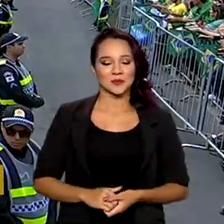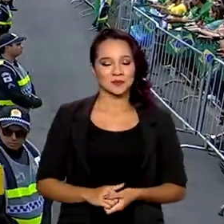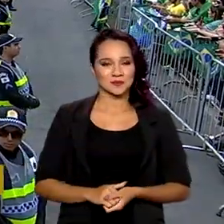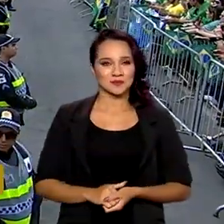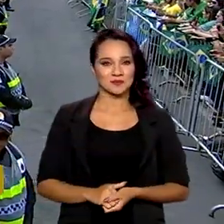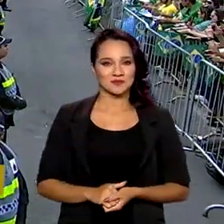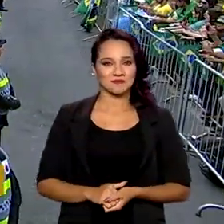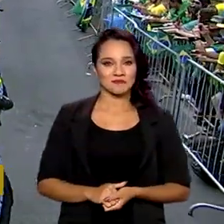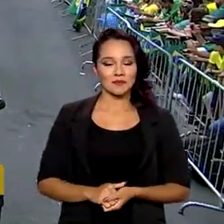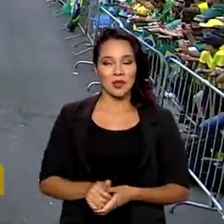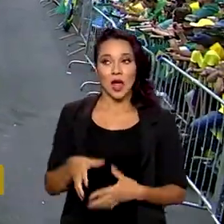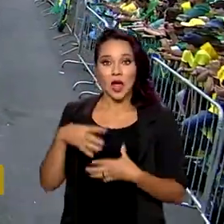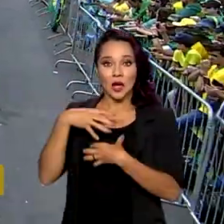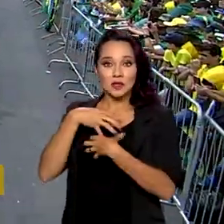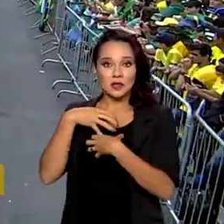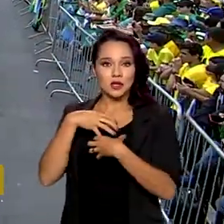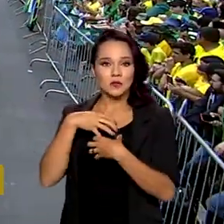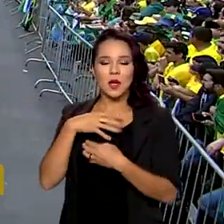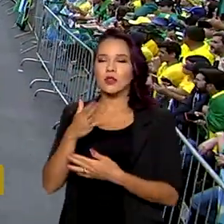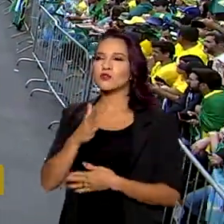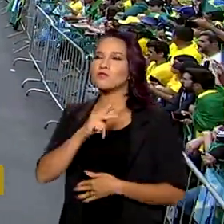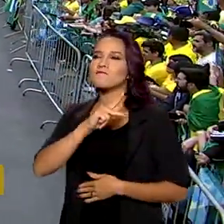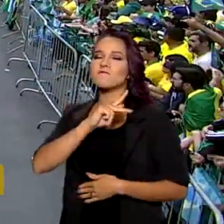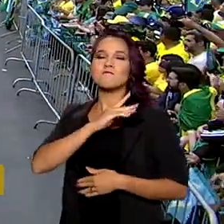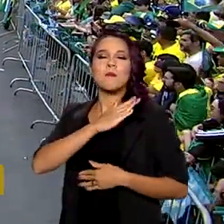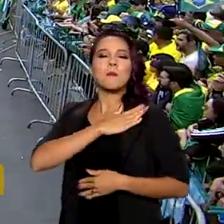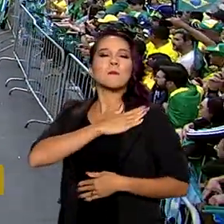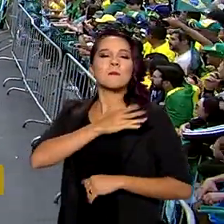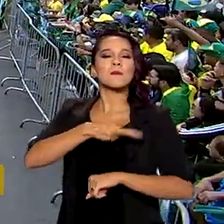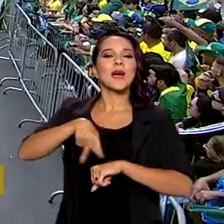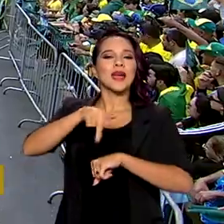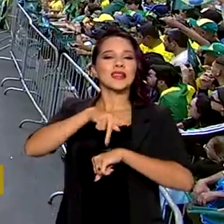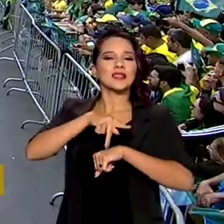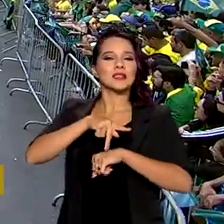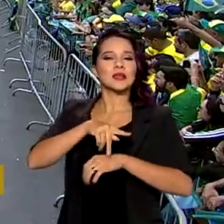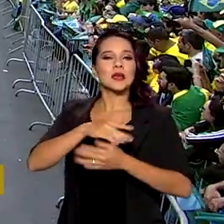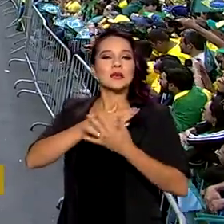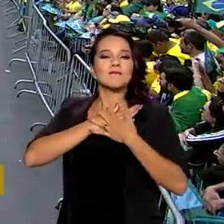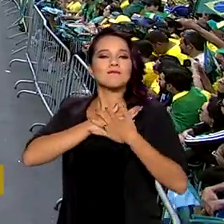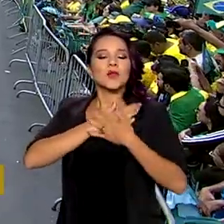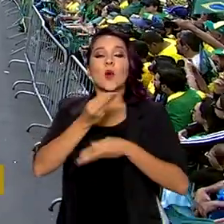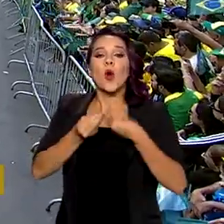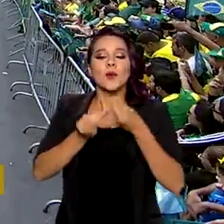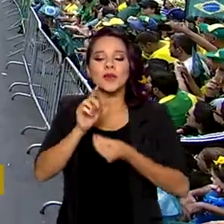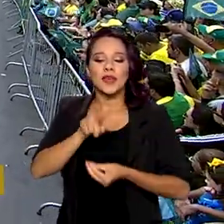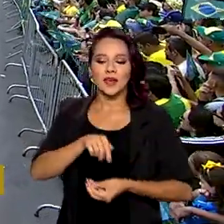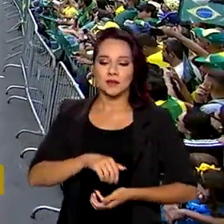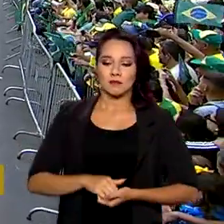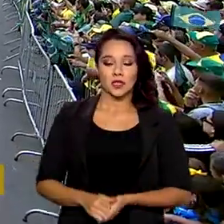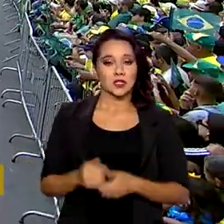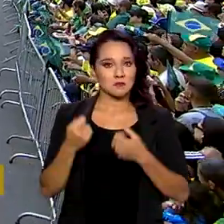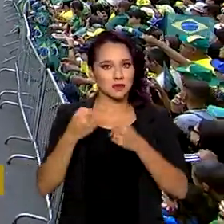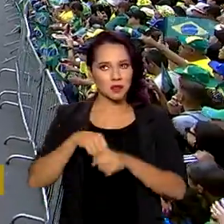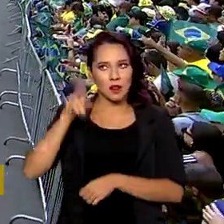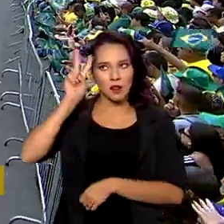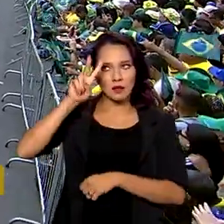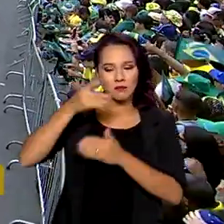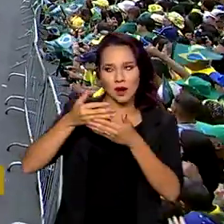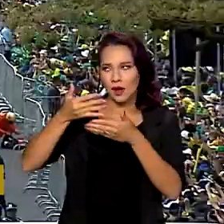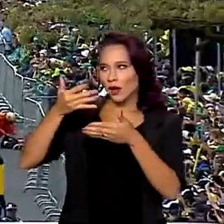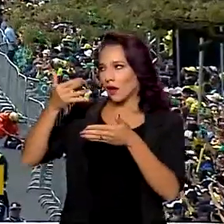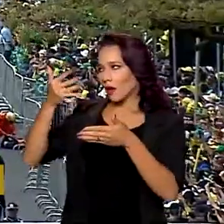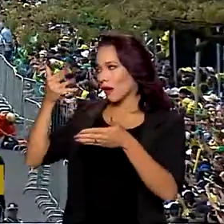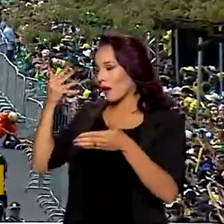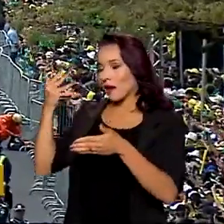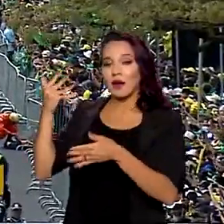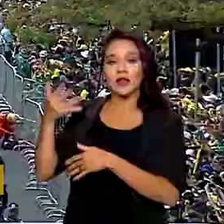Comandante, esse sentimento de pátria na visão da Marinha, como é que é? Bom, a gente tem que voltar nos períodos,